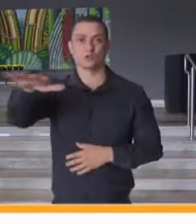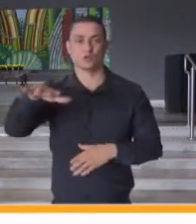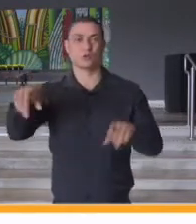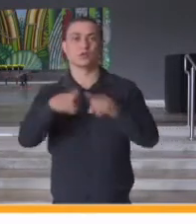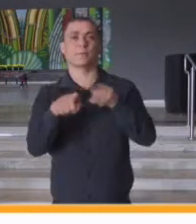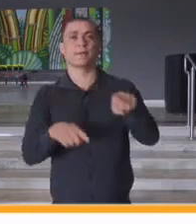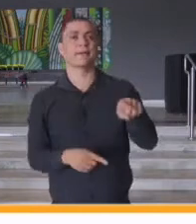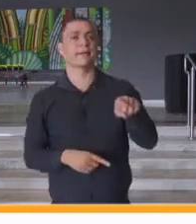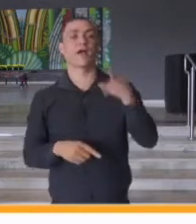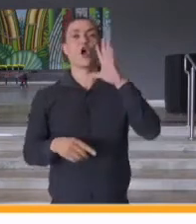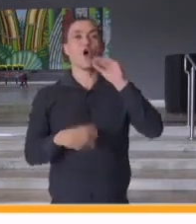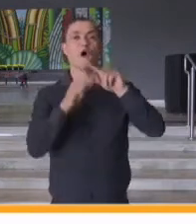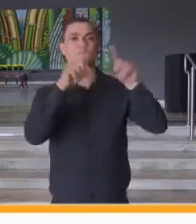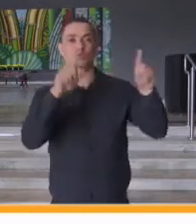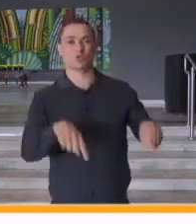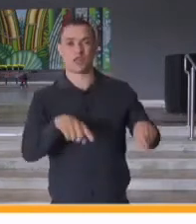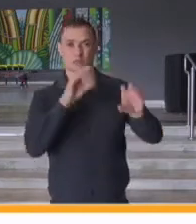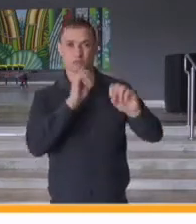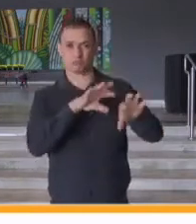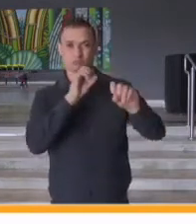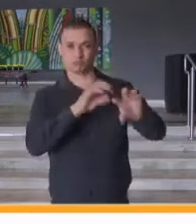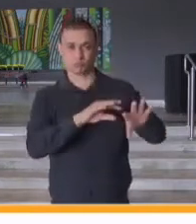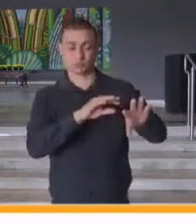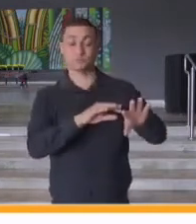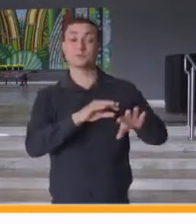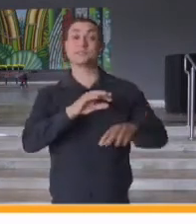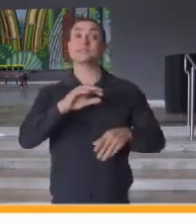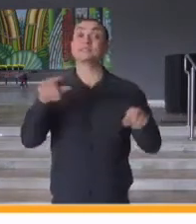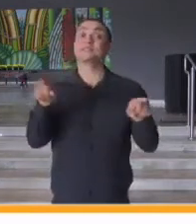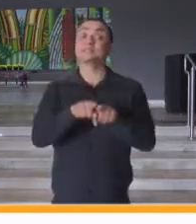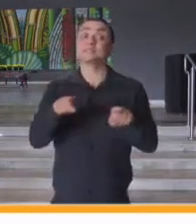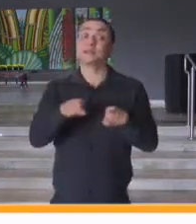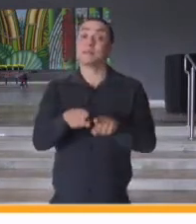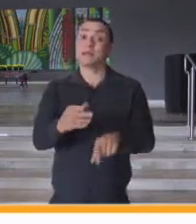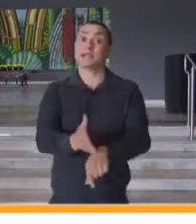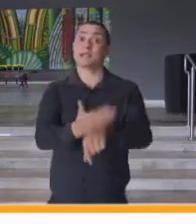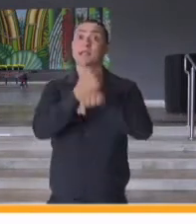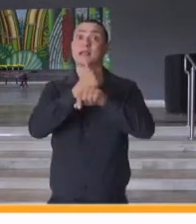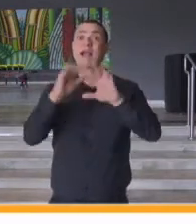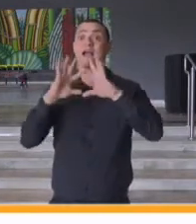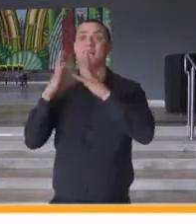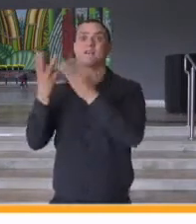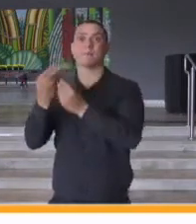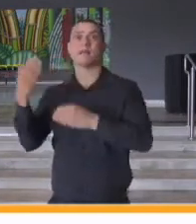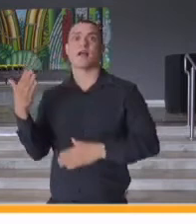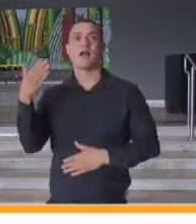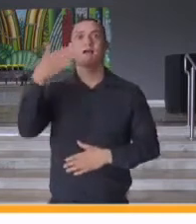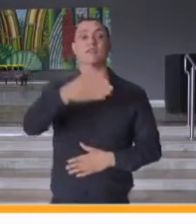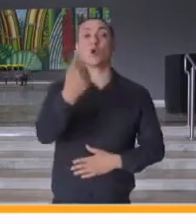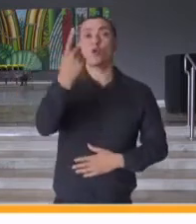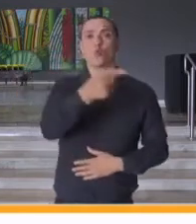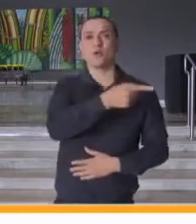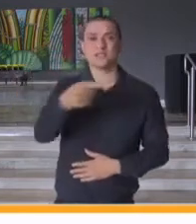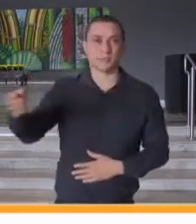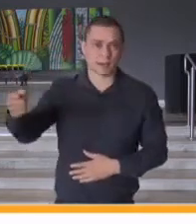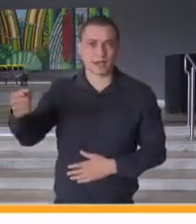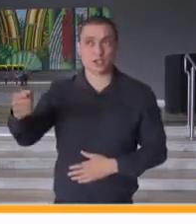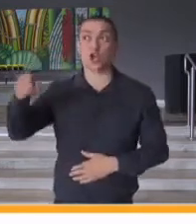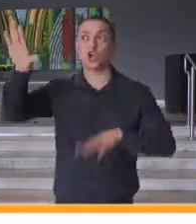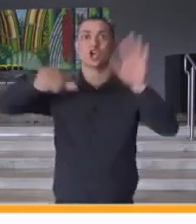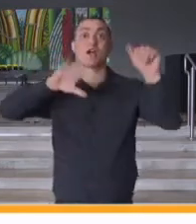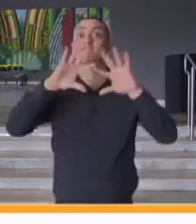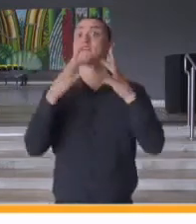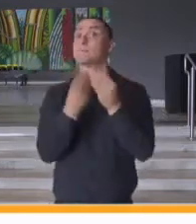nossos funcionários, colaboradores, e também para começar a receber as famílias. Nós vamos ter uma semana de mobilização com as